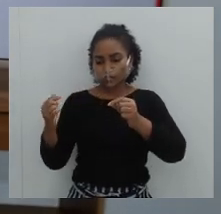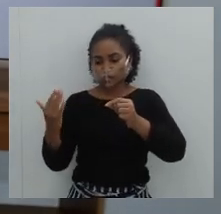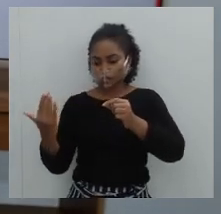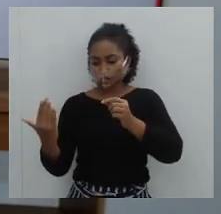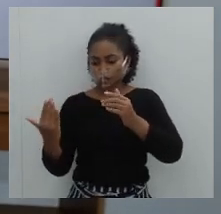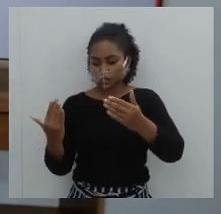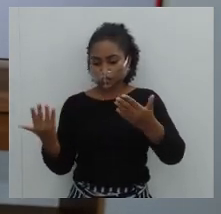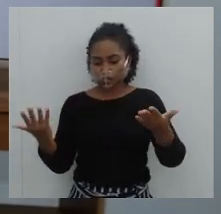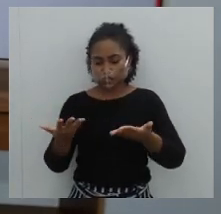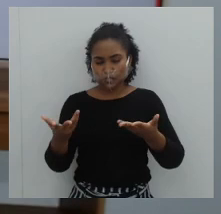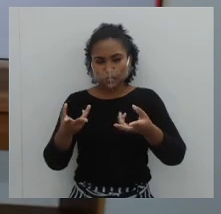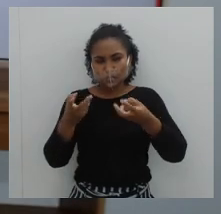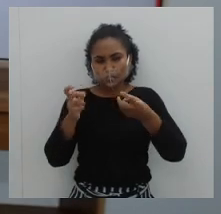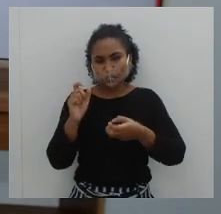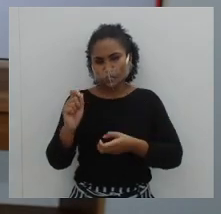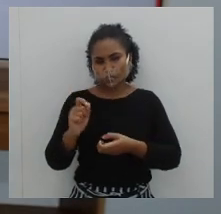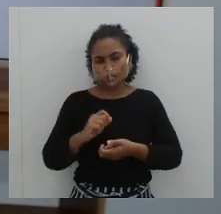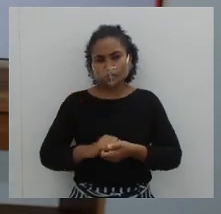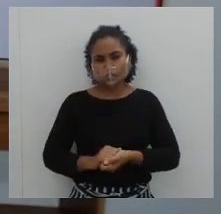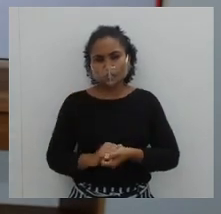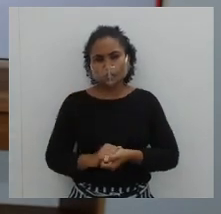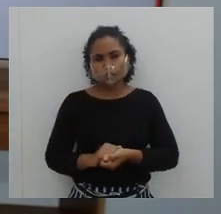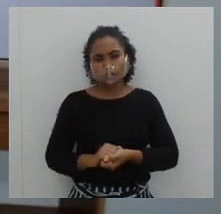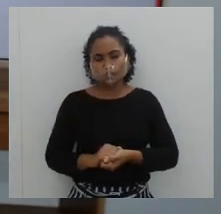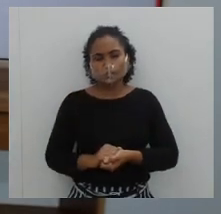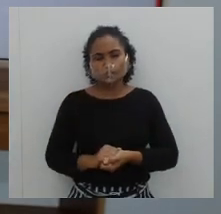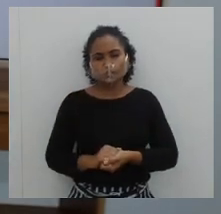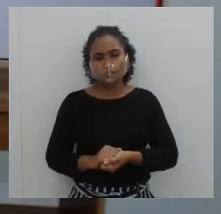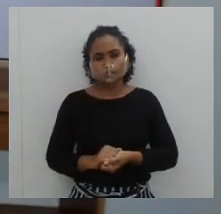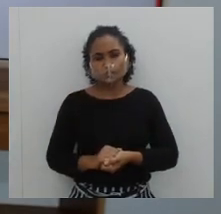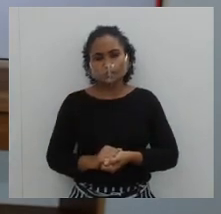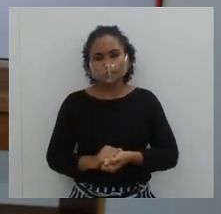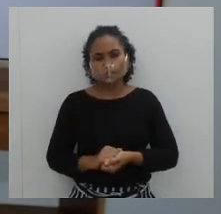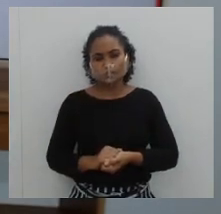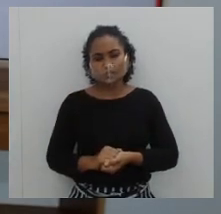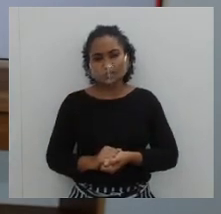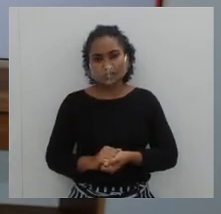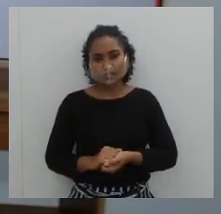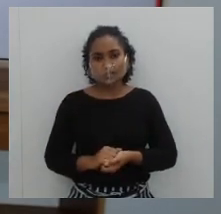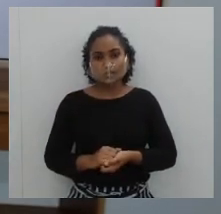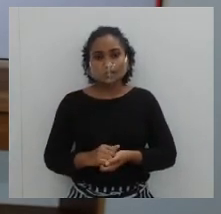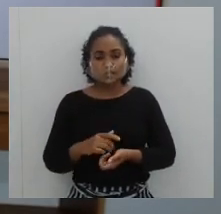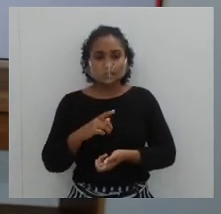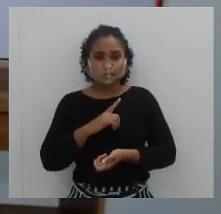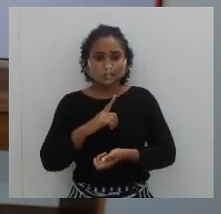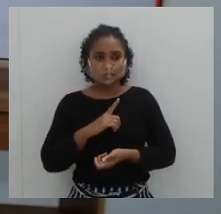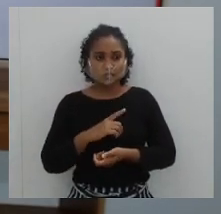pode observar que esse poliedro ele tem 5,